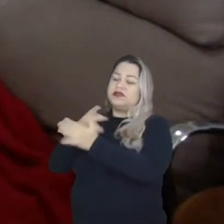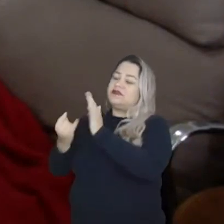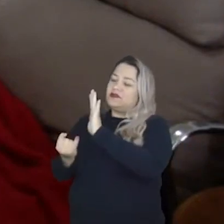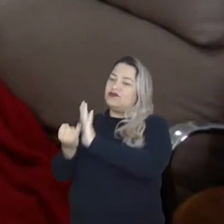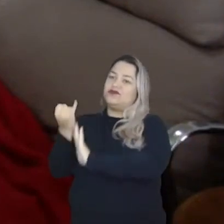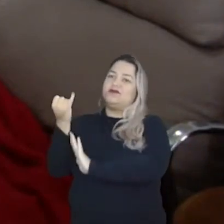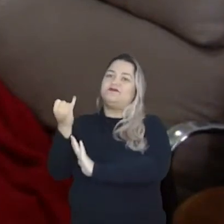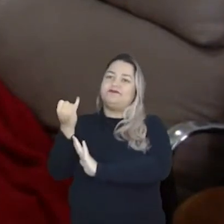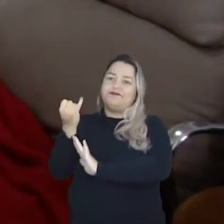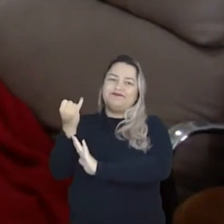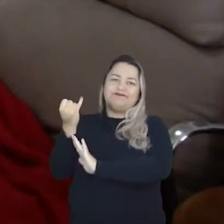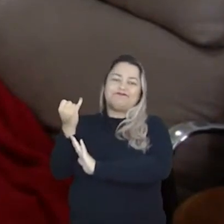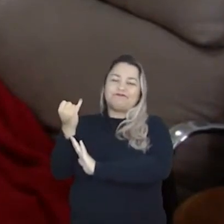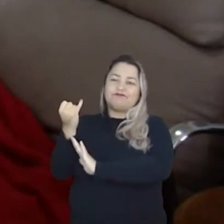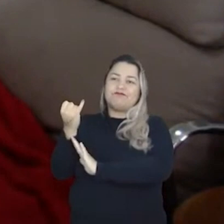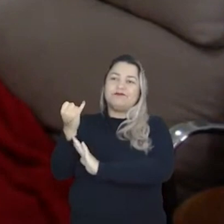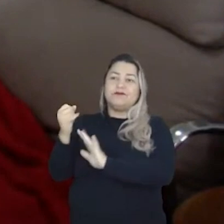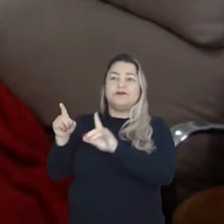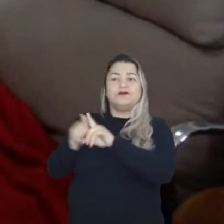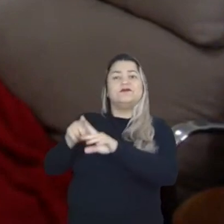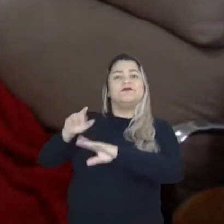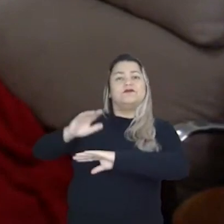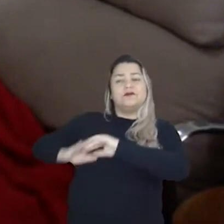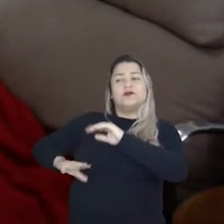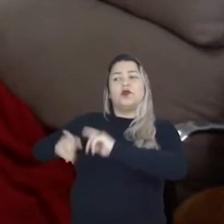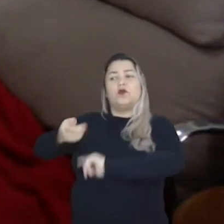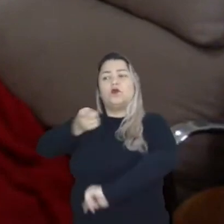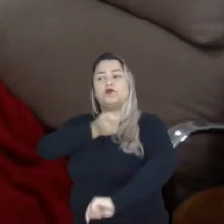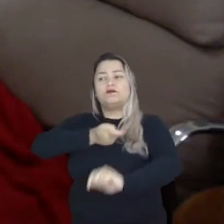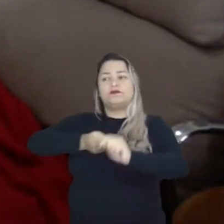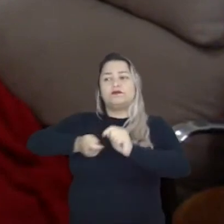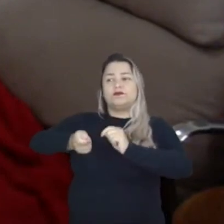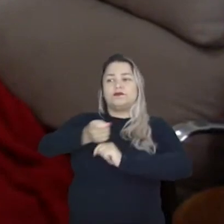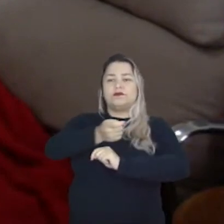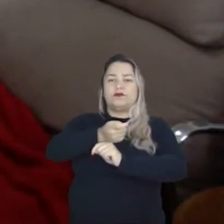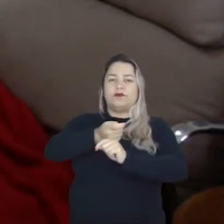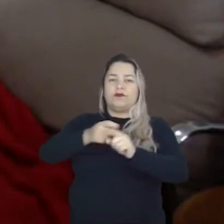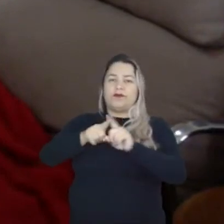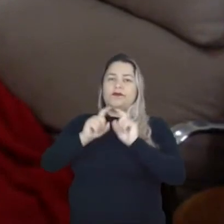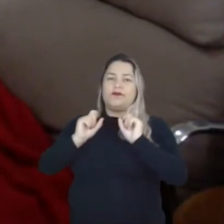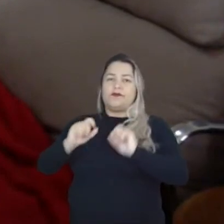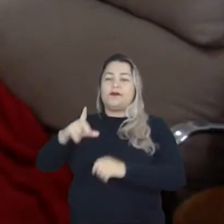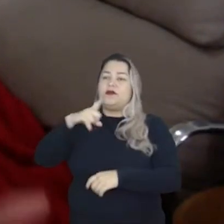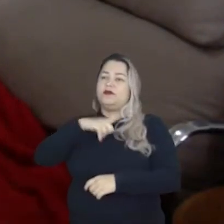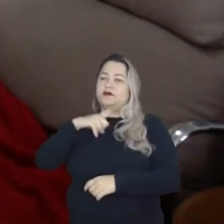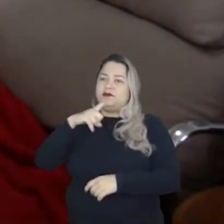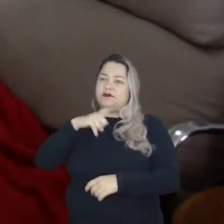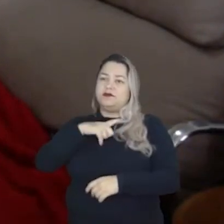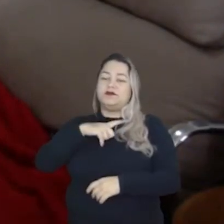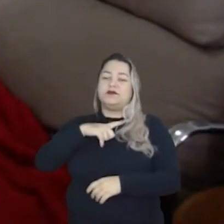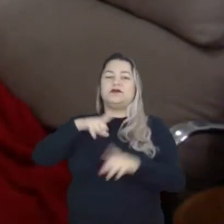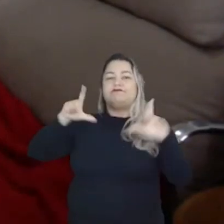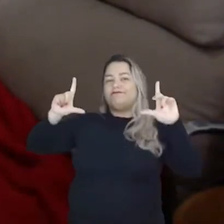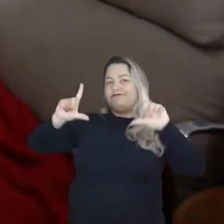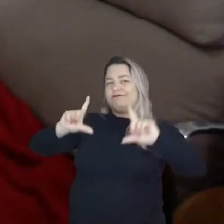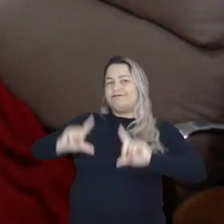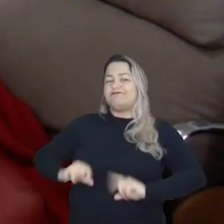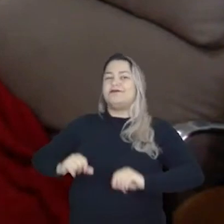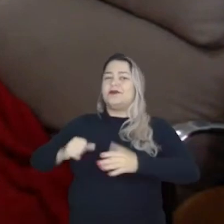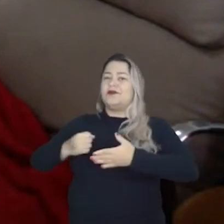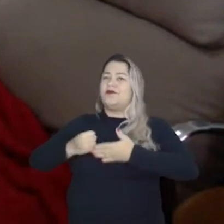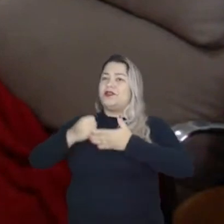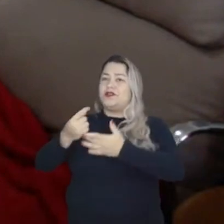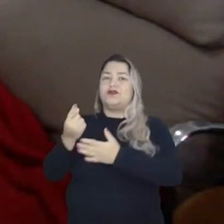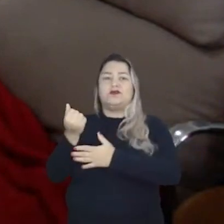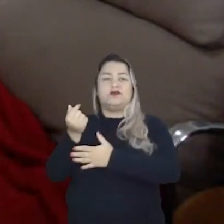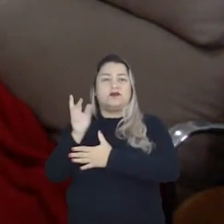é um efeito múltiplo de achatamento da atividade econômica. Por um lado, você tem a redução da oferta de